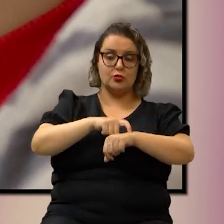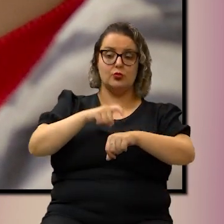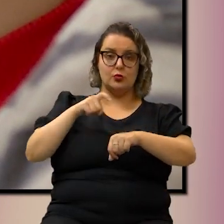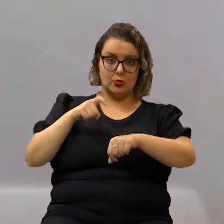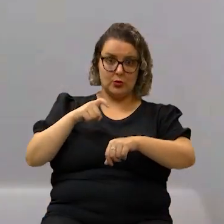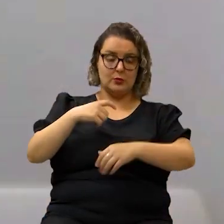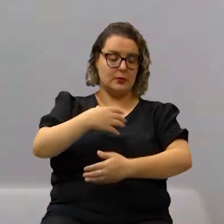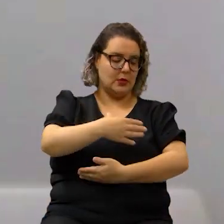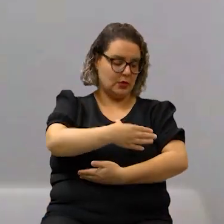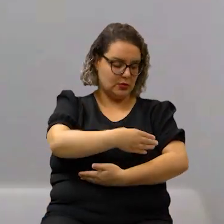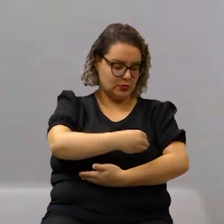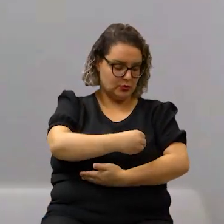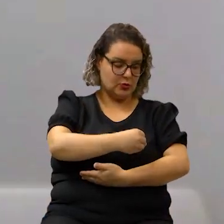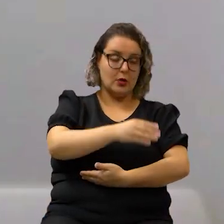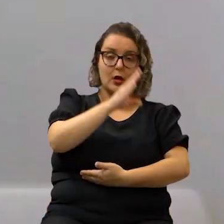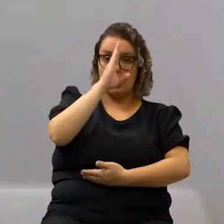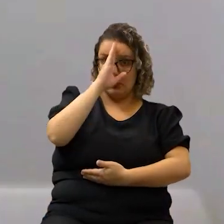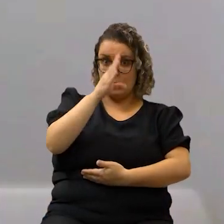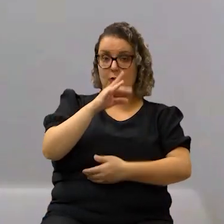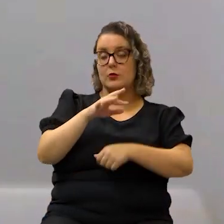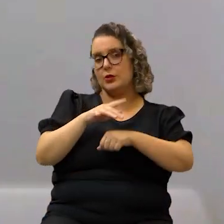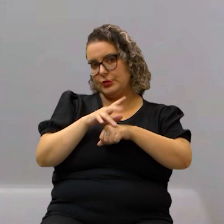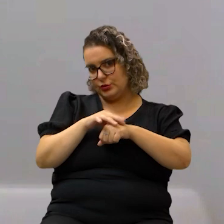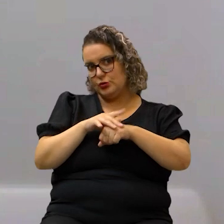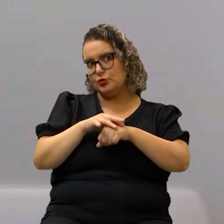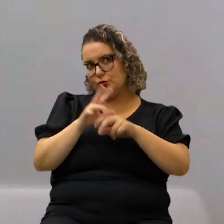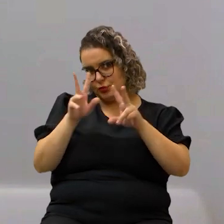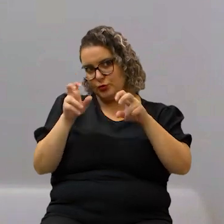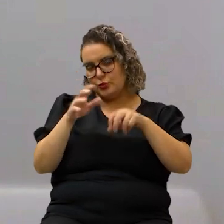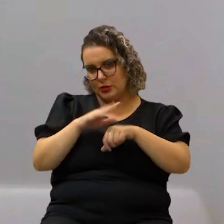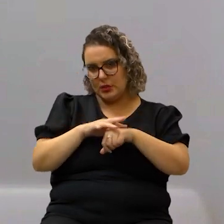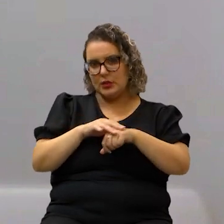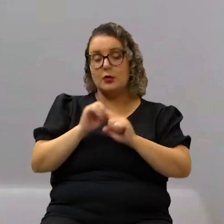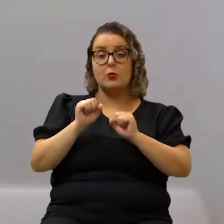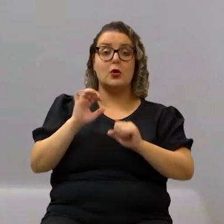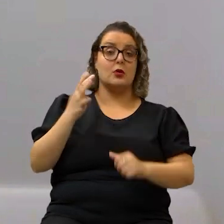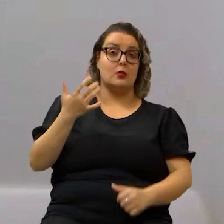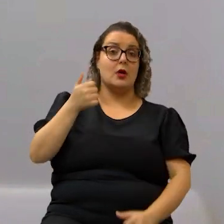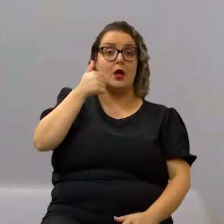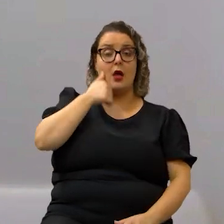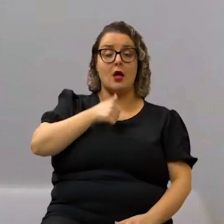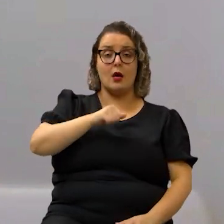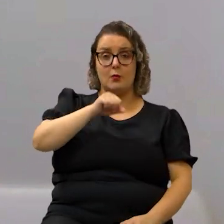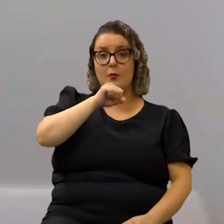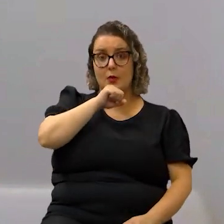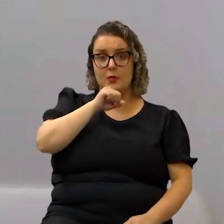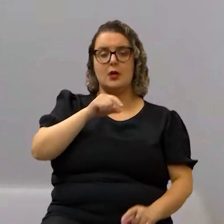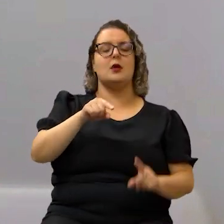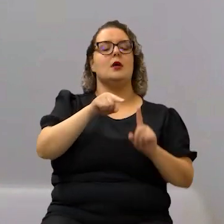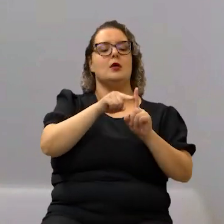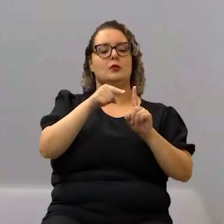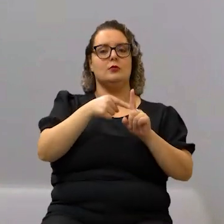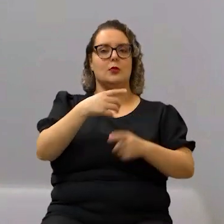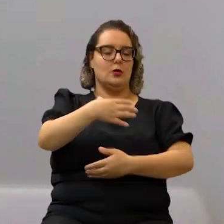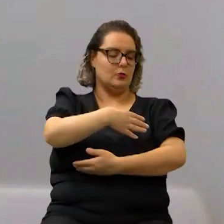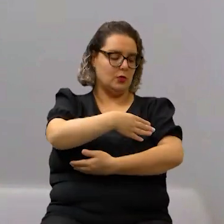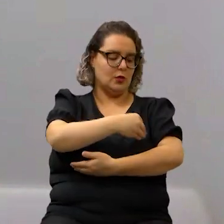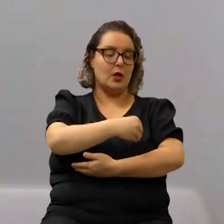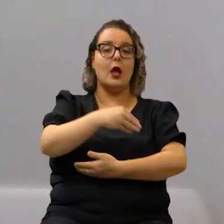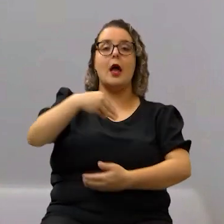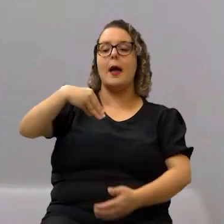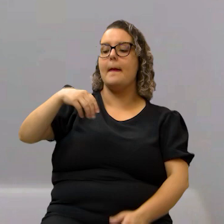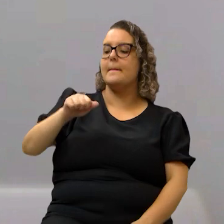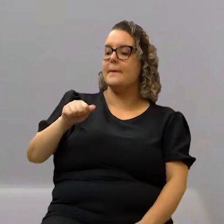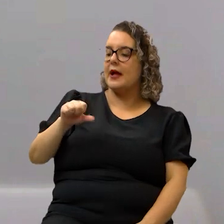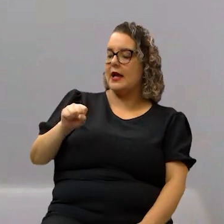dificuldade durante o período da amamentação, então a principal doença, vamos dizer assim, que pode acometer as mulheres durante o período da amamentação é